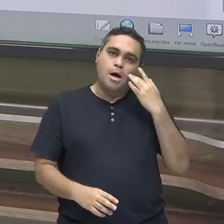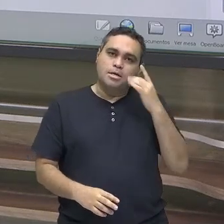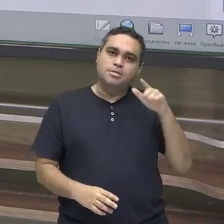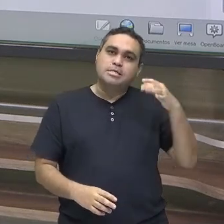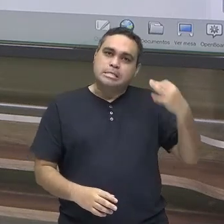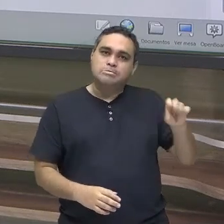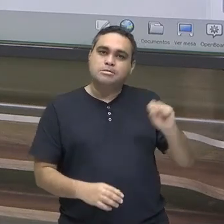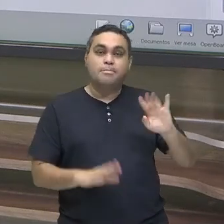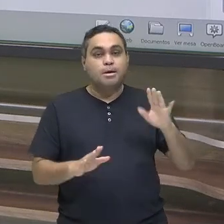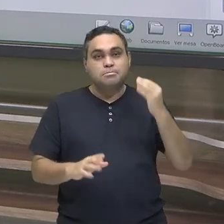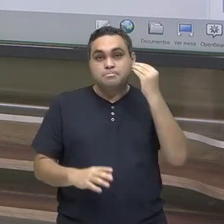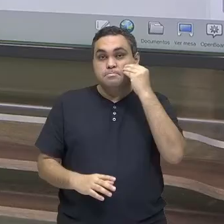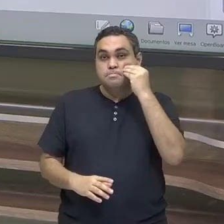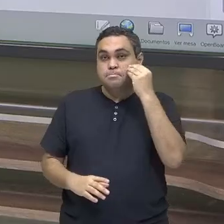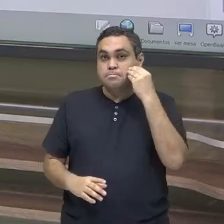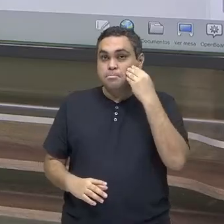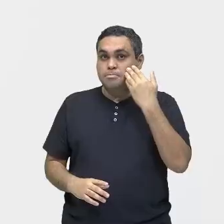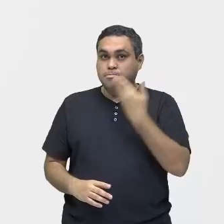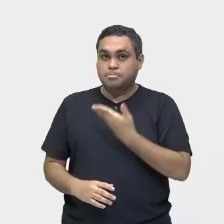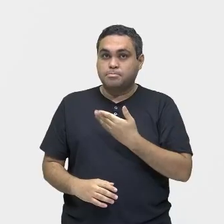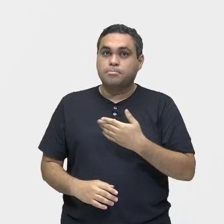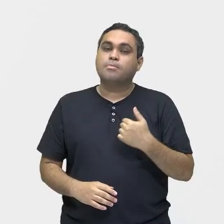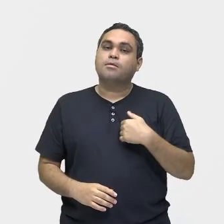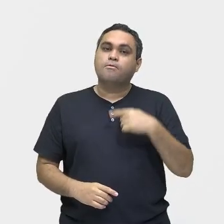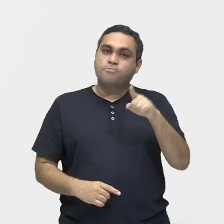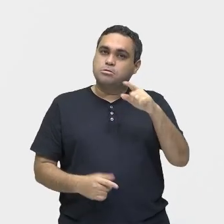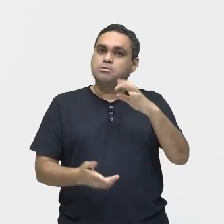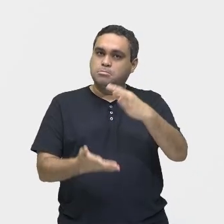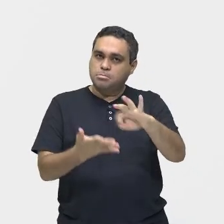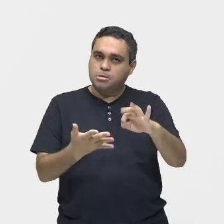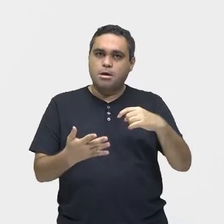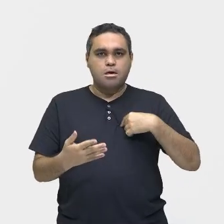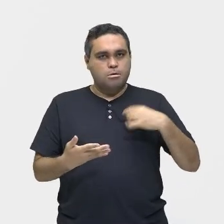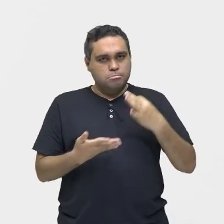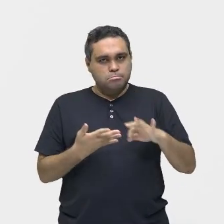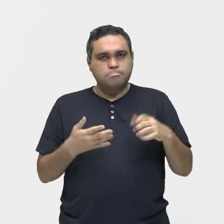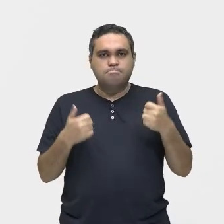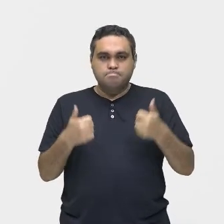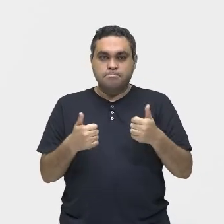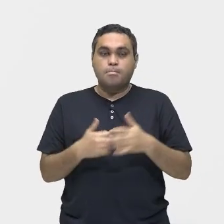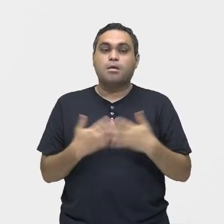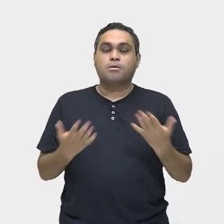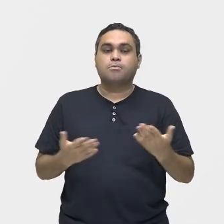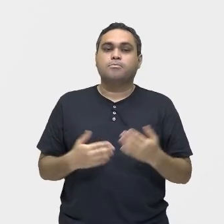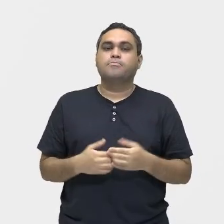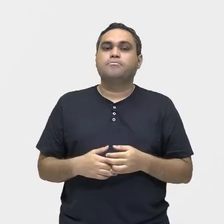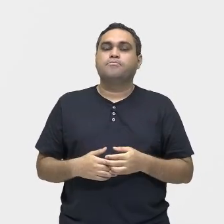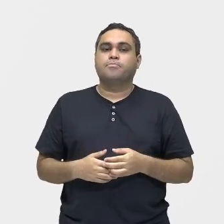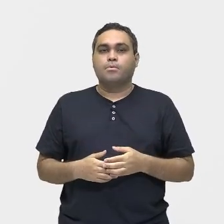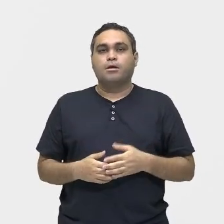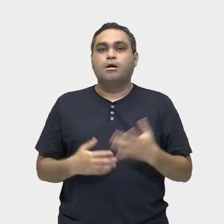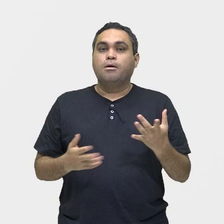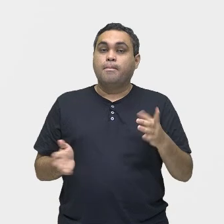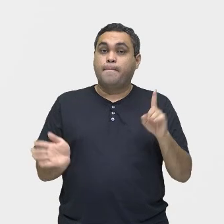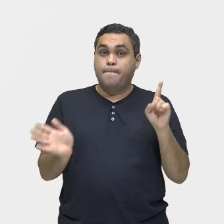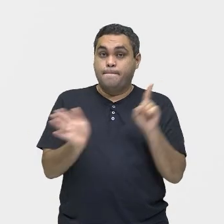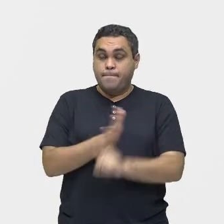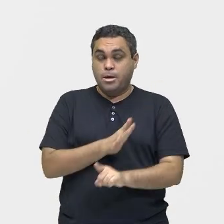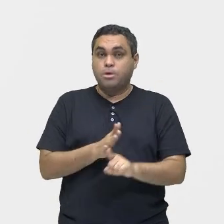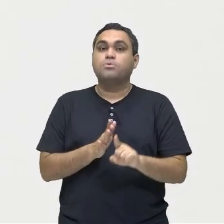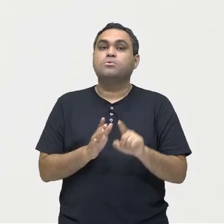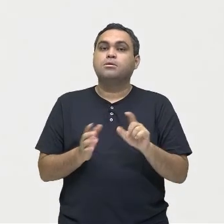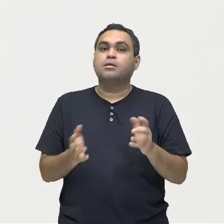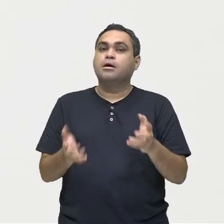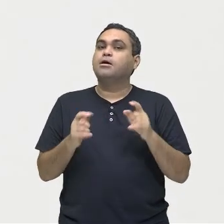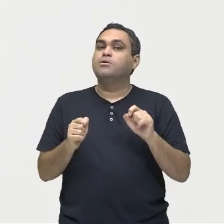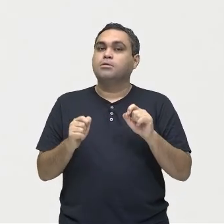precisamos conferir. Vamos fazer assim? Eu aqui e você aí. Vamos lá. Eu quero... o comando da questão